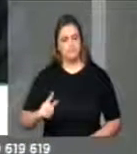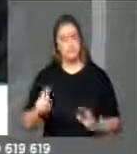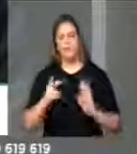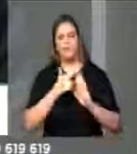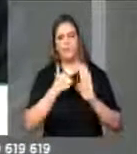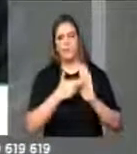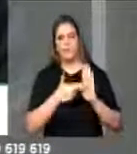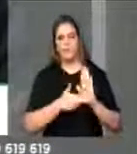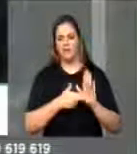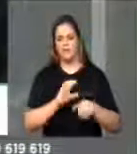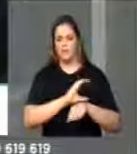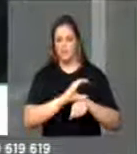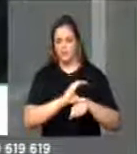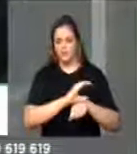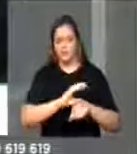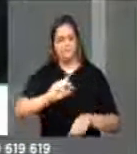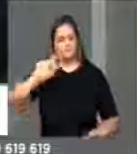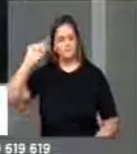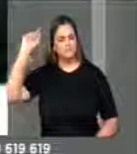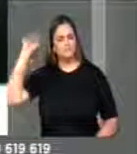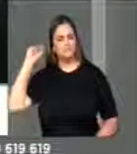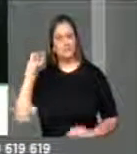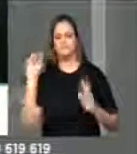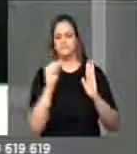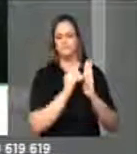pelos republicanos em